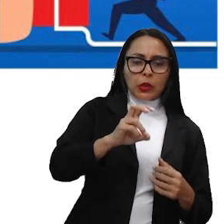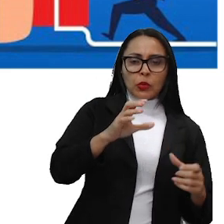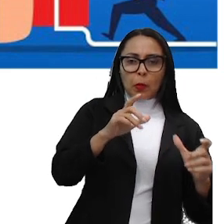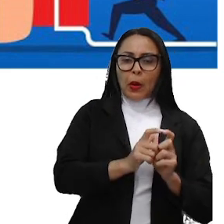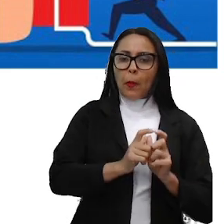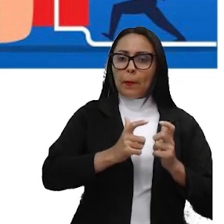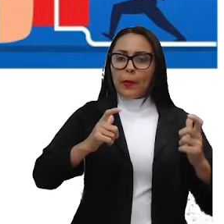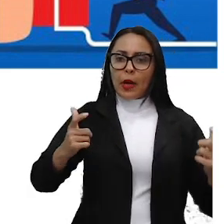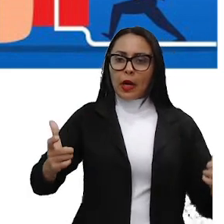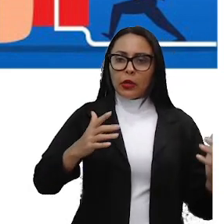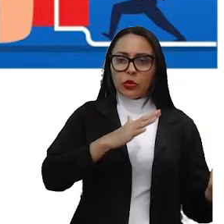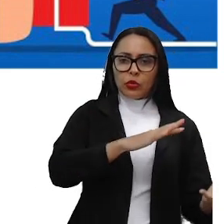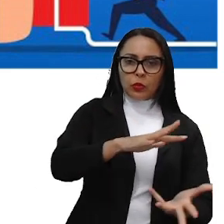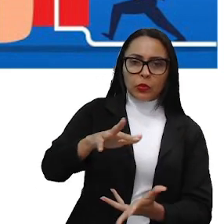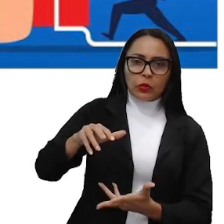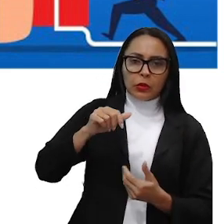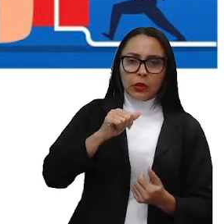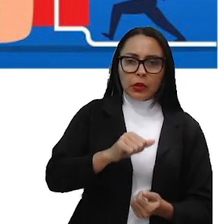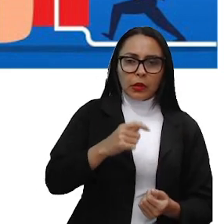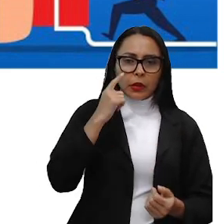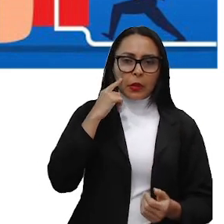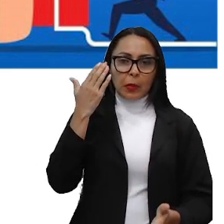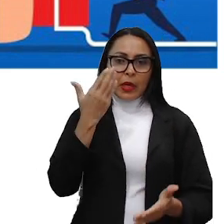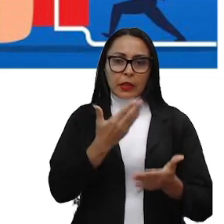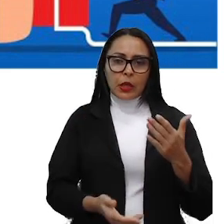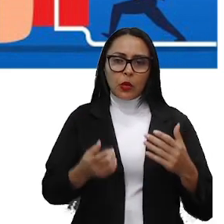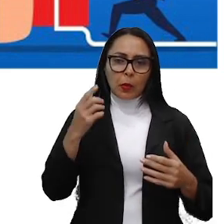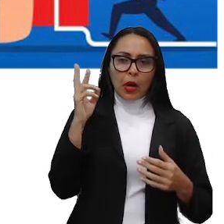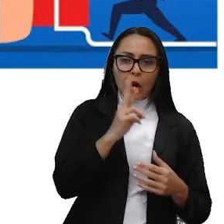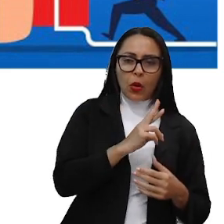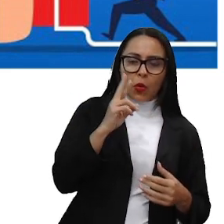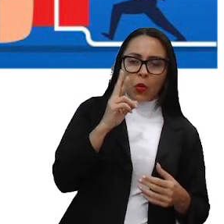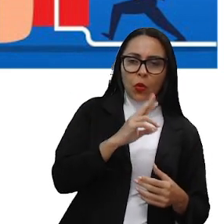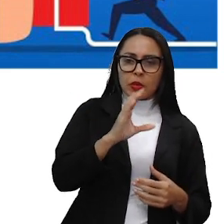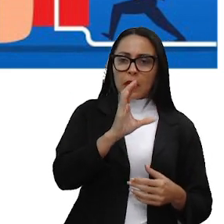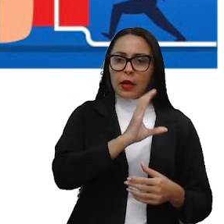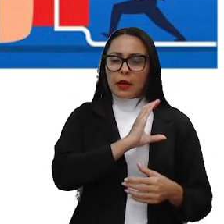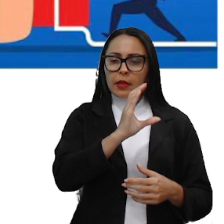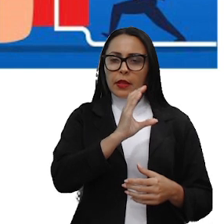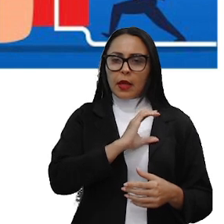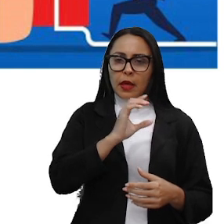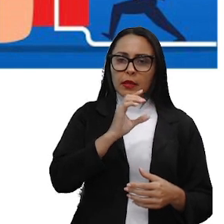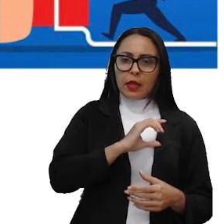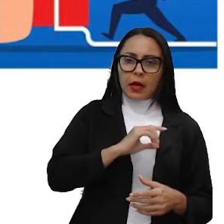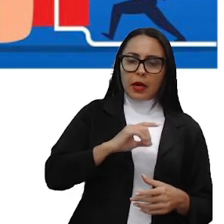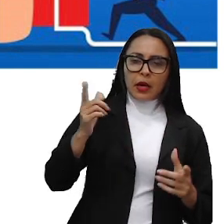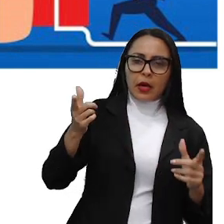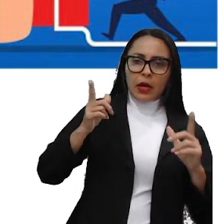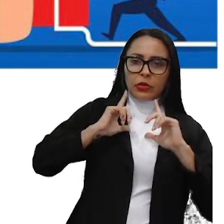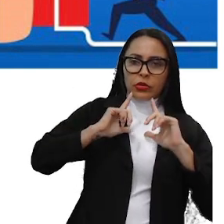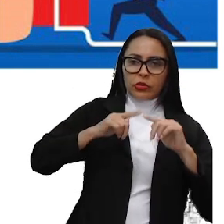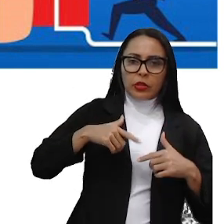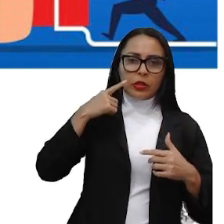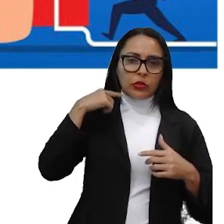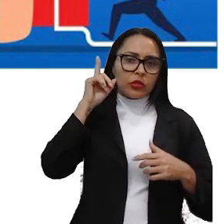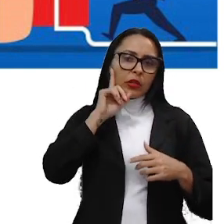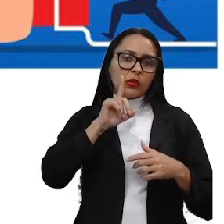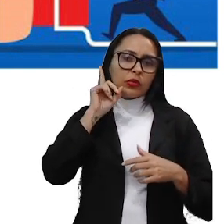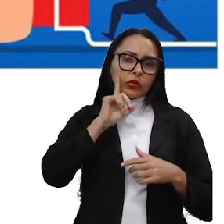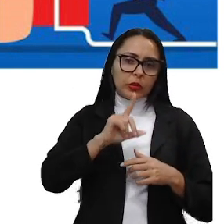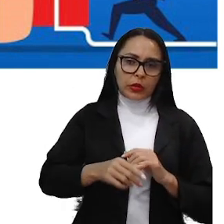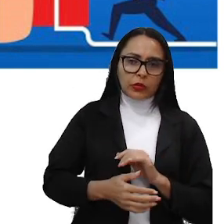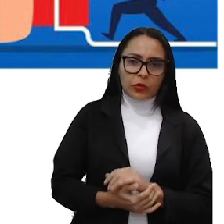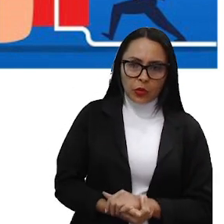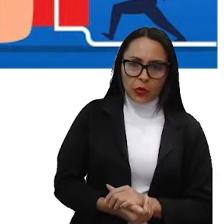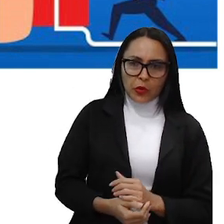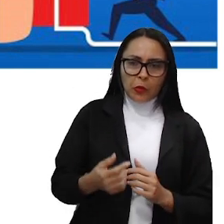do mundo em extensão territorial, só perdemos para a Rússia, Canadá, China e Estados Unidos. Possui